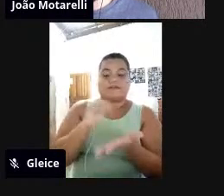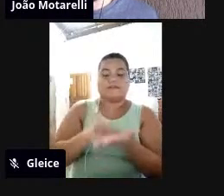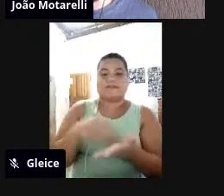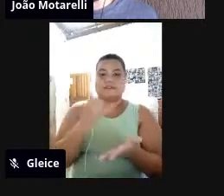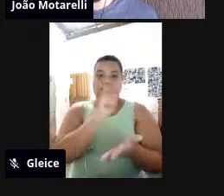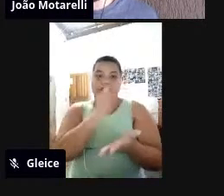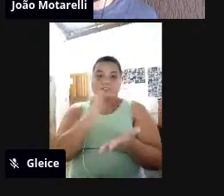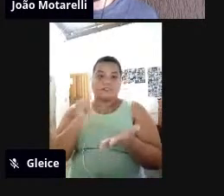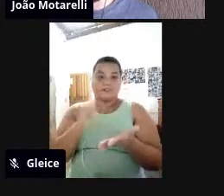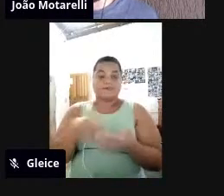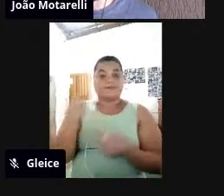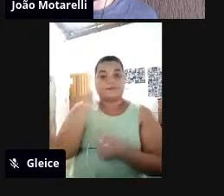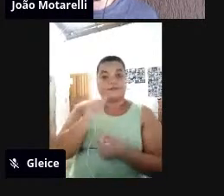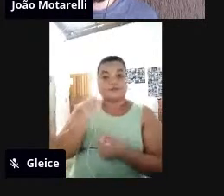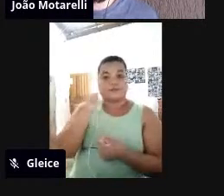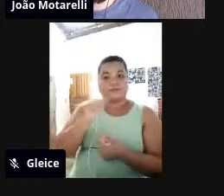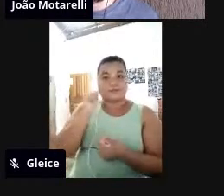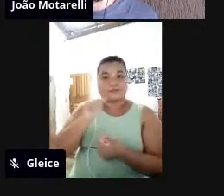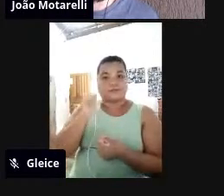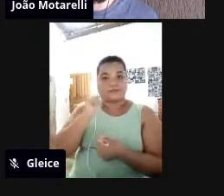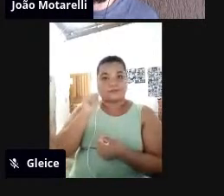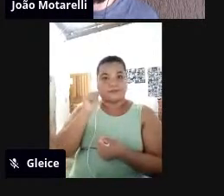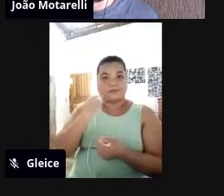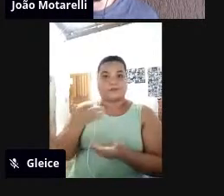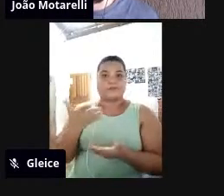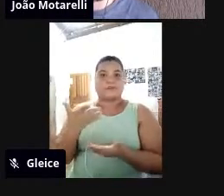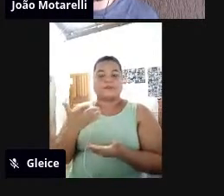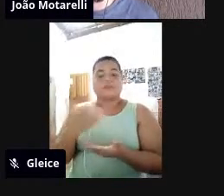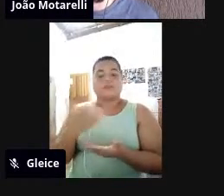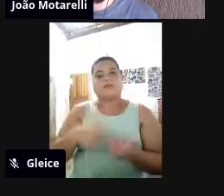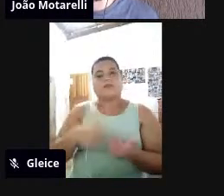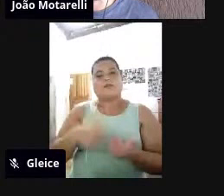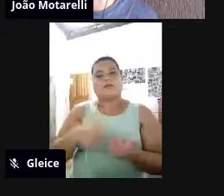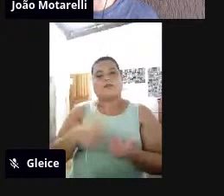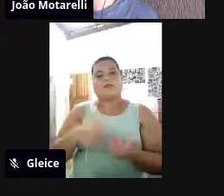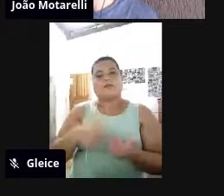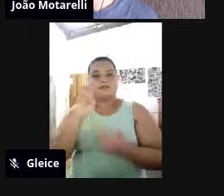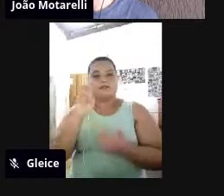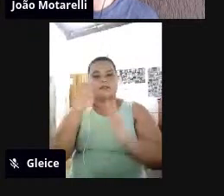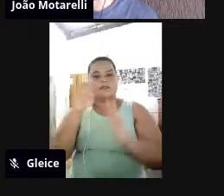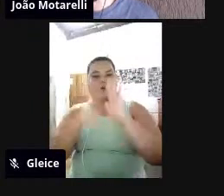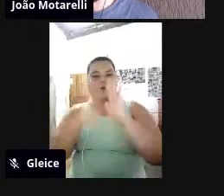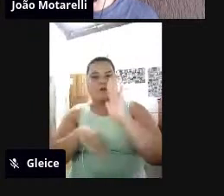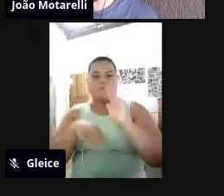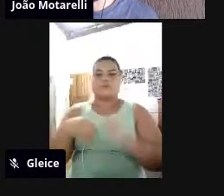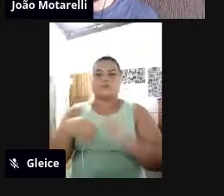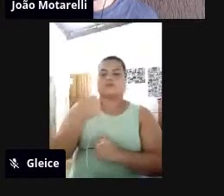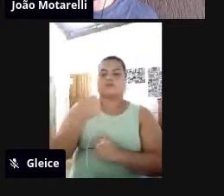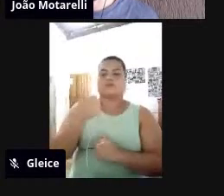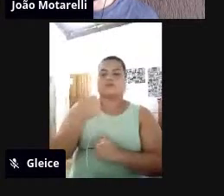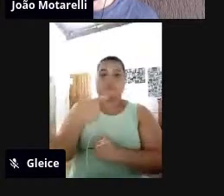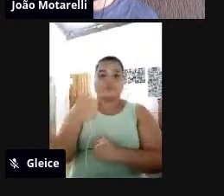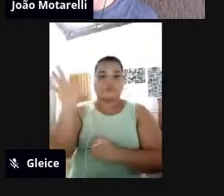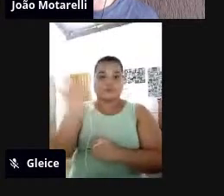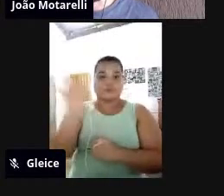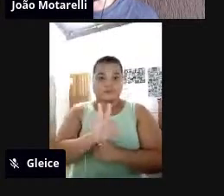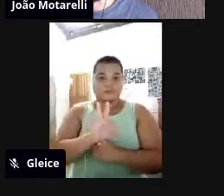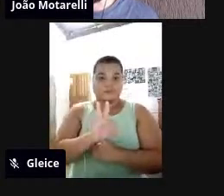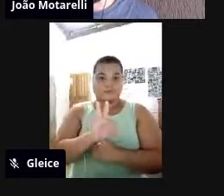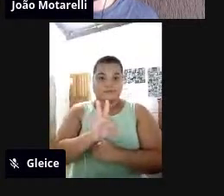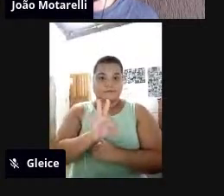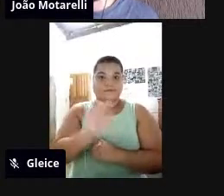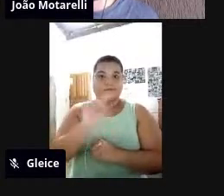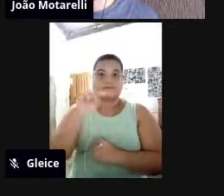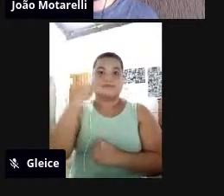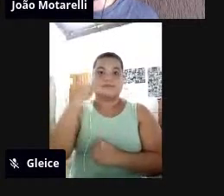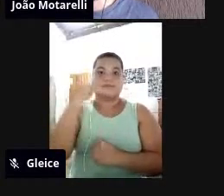que apresentam um percentual de gordura menor que 15, 12, 10%, podem apresentar a ausência